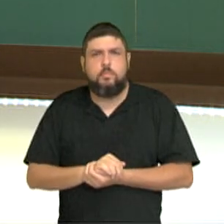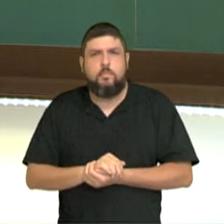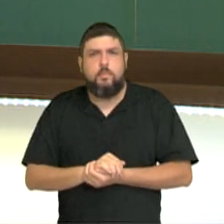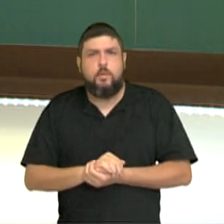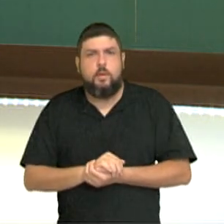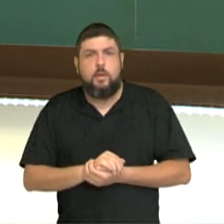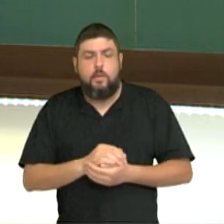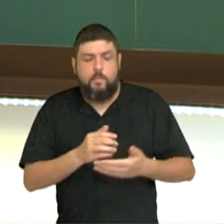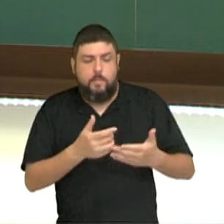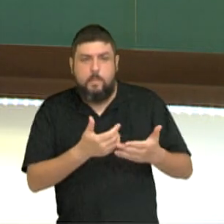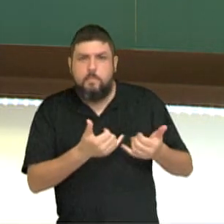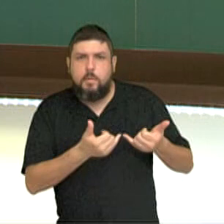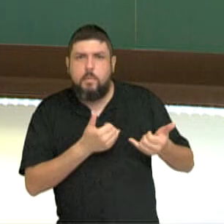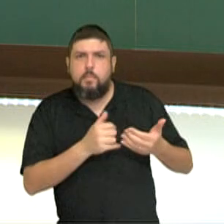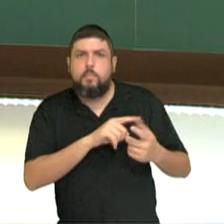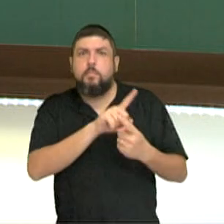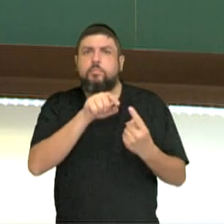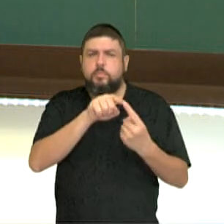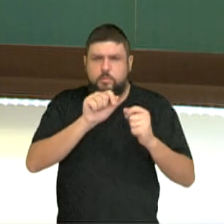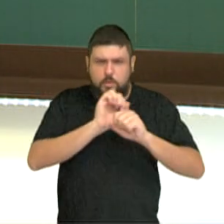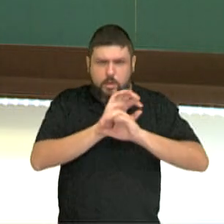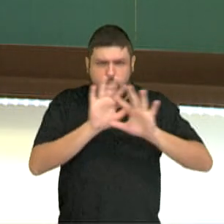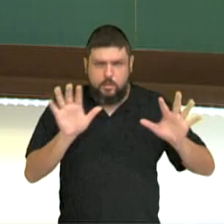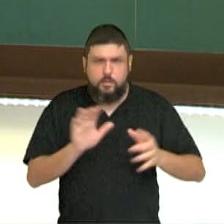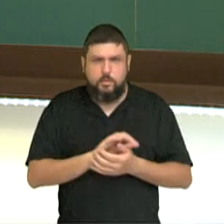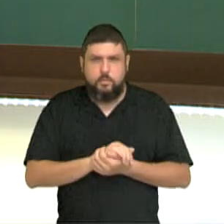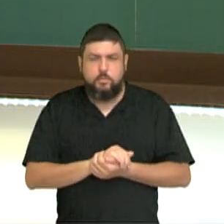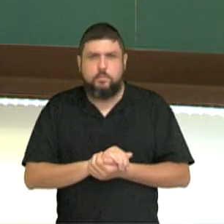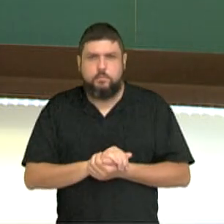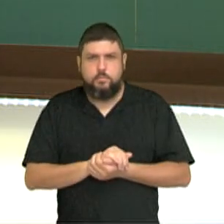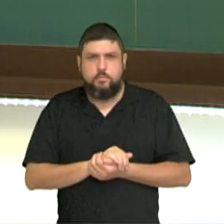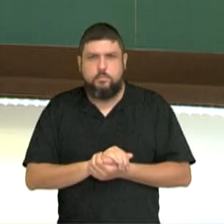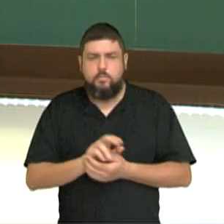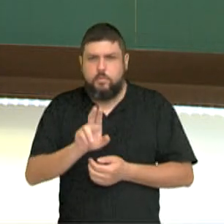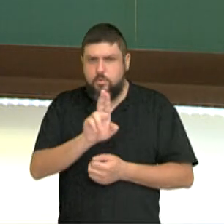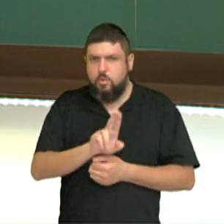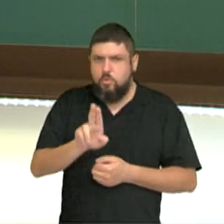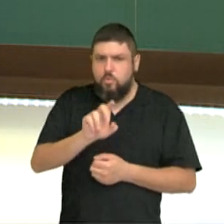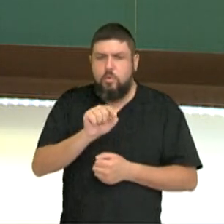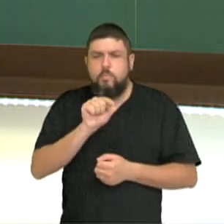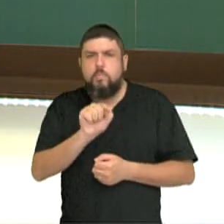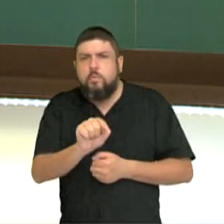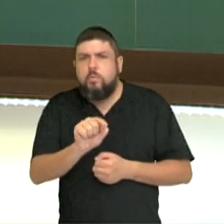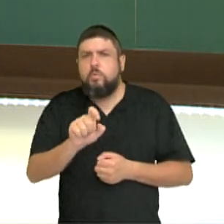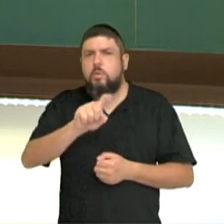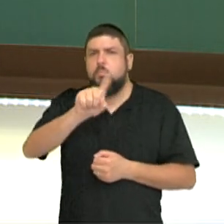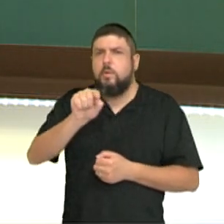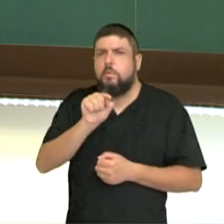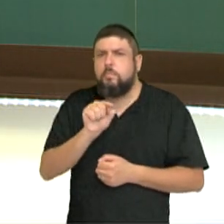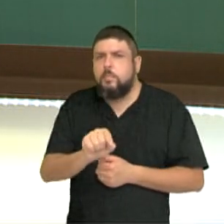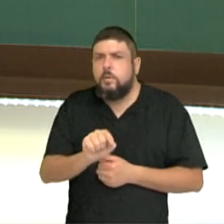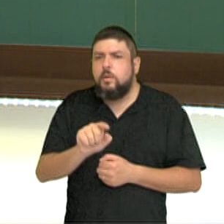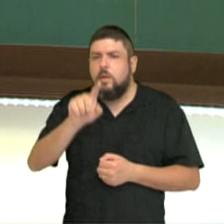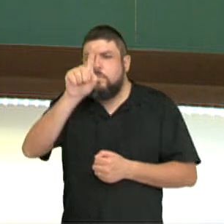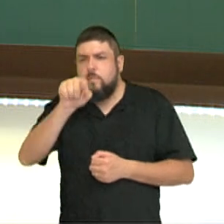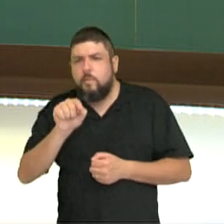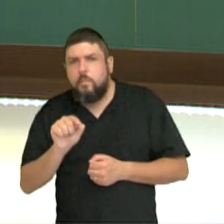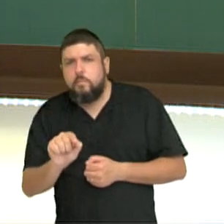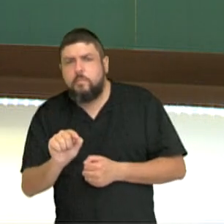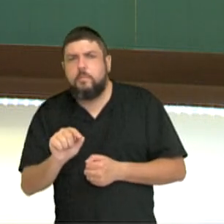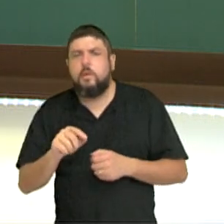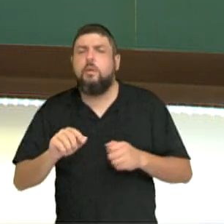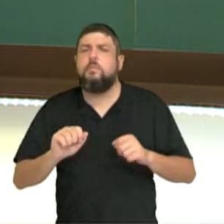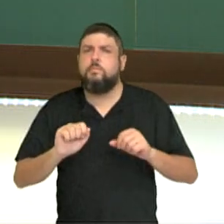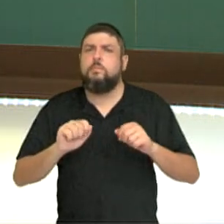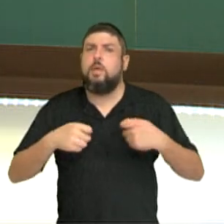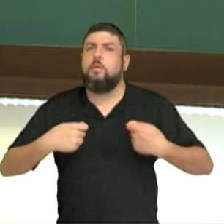notícia? Foi utilizado adequadamente os sinais de pontuação, que são, né, fundamentais na nossa escrita, e até